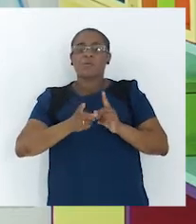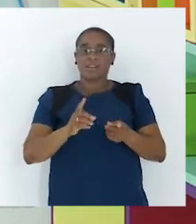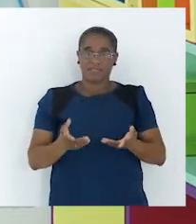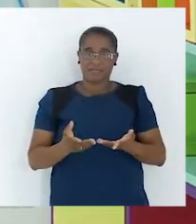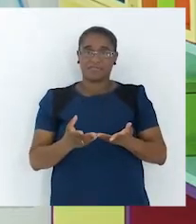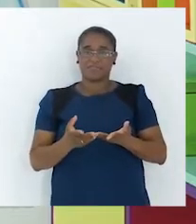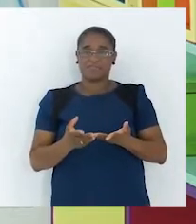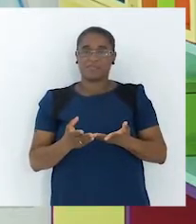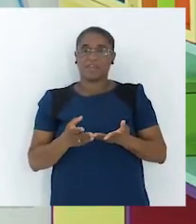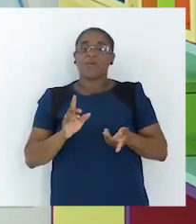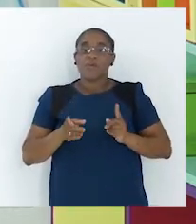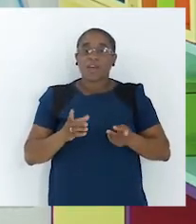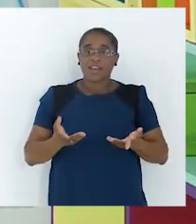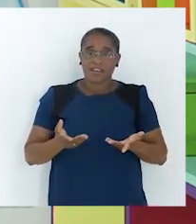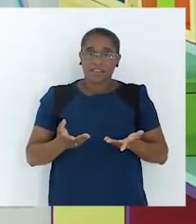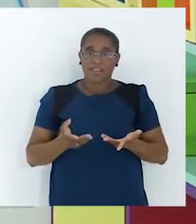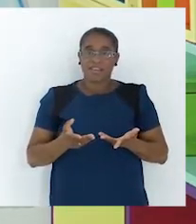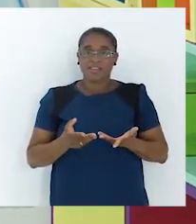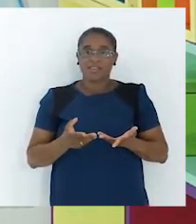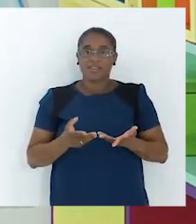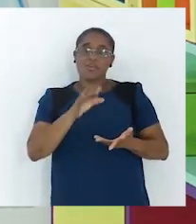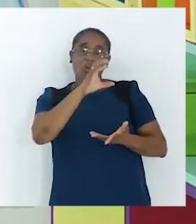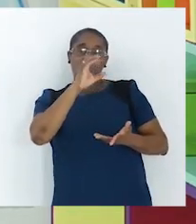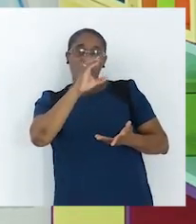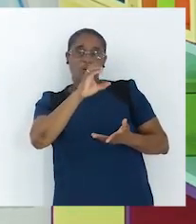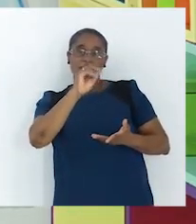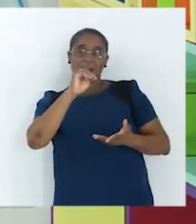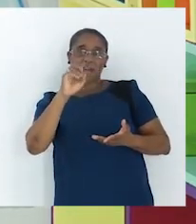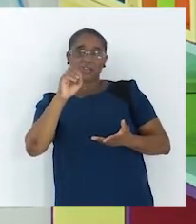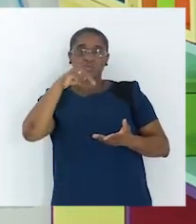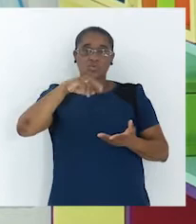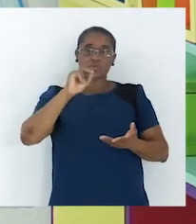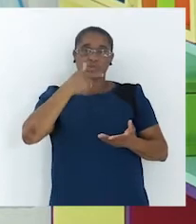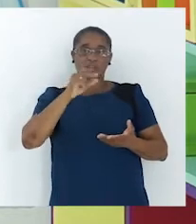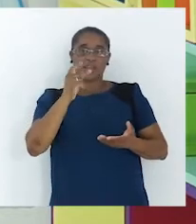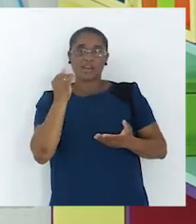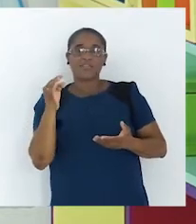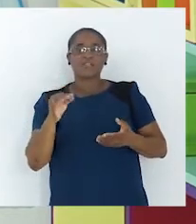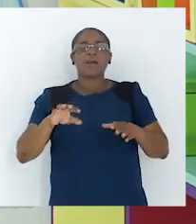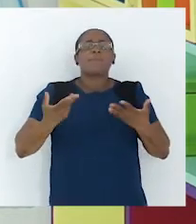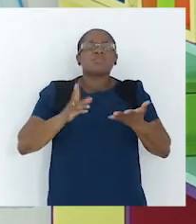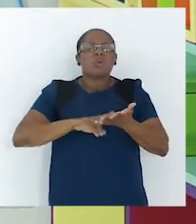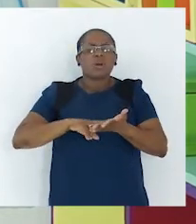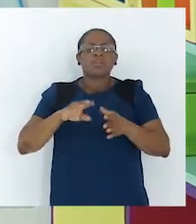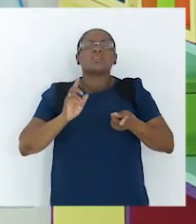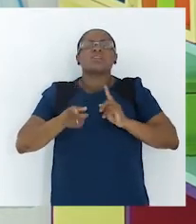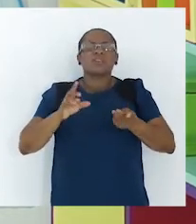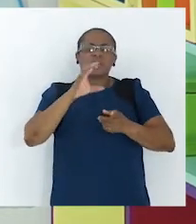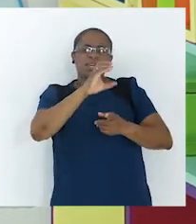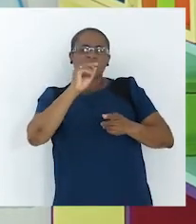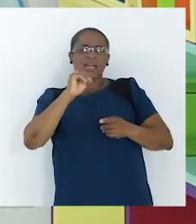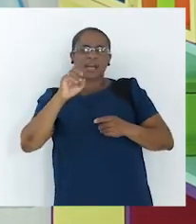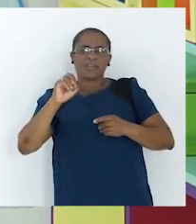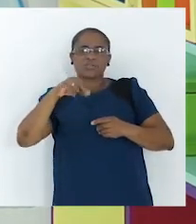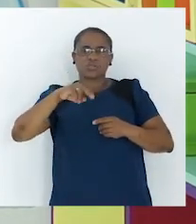o que é que vocês vão lembrar em Cave um time concordo no rosto mas de concreto o que o caso no timer